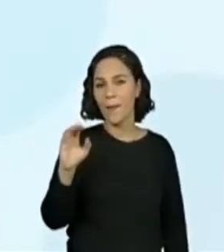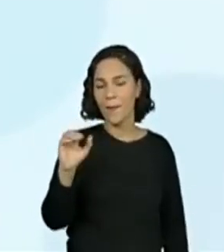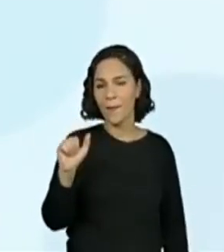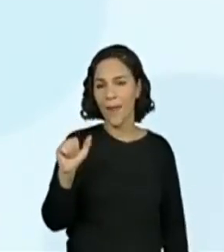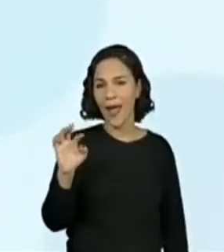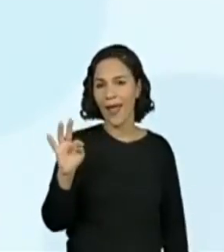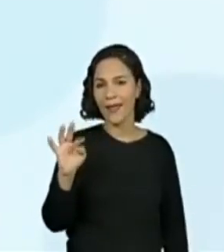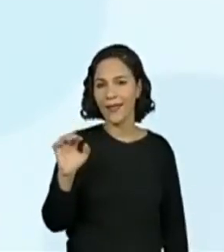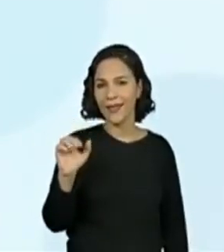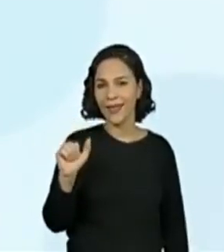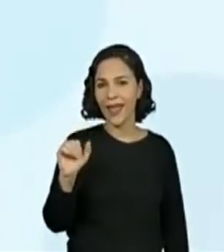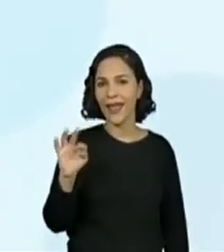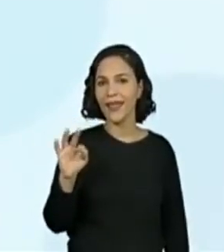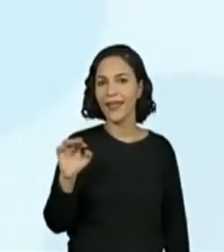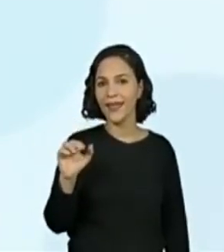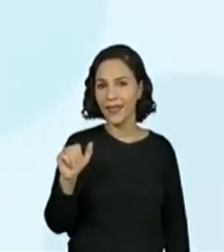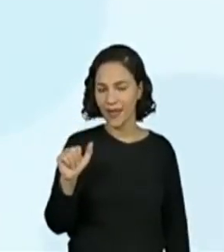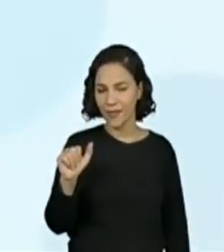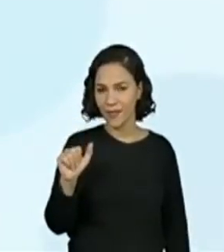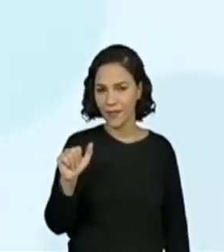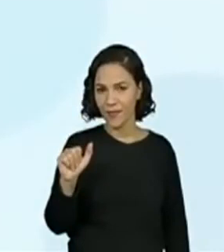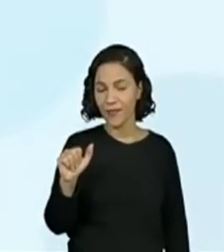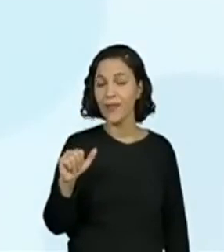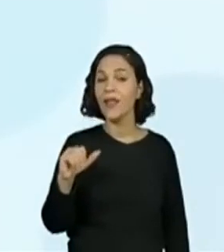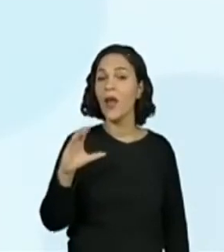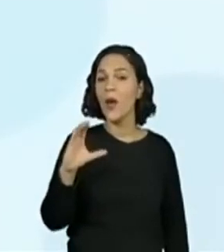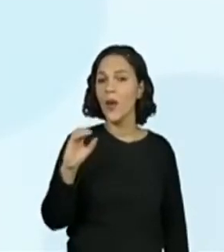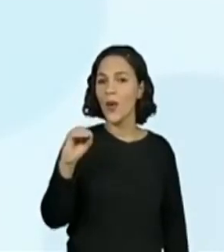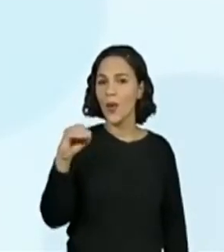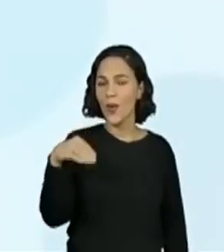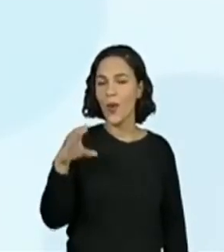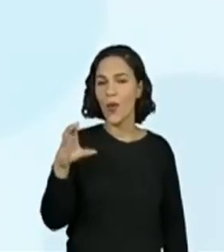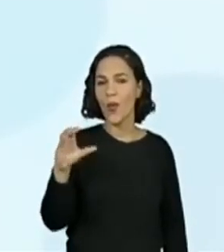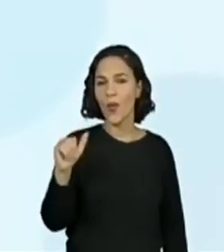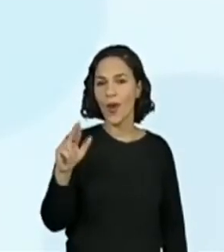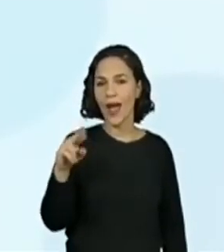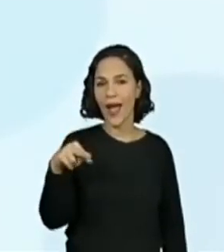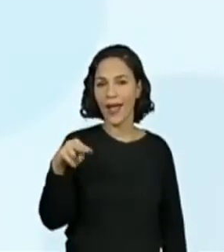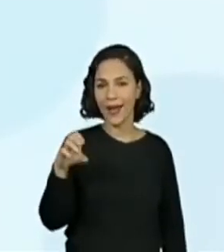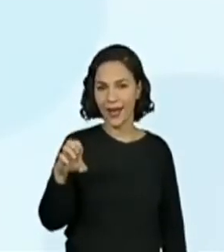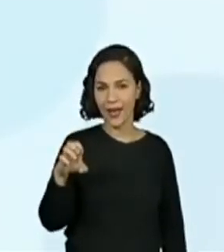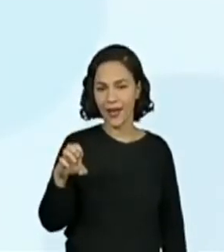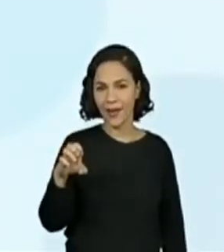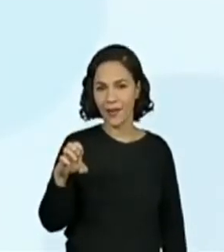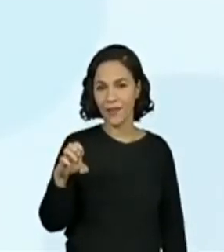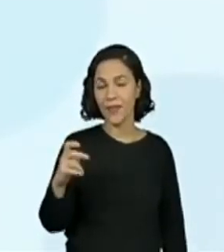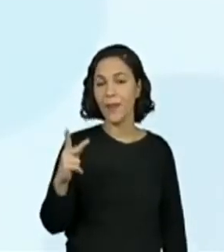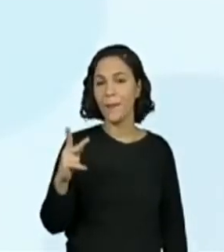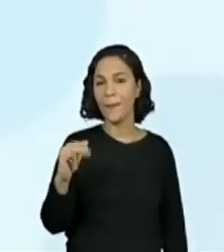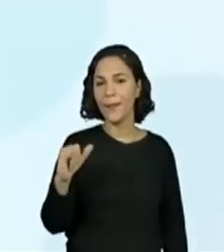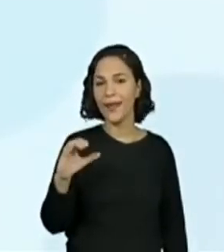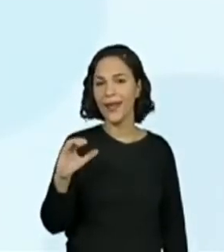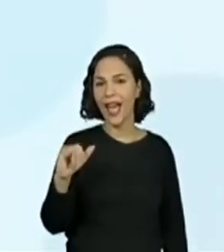picadinha. Então, carne moída, batata com carne picadinha. E aí, depois nós temos